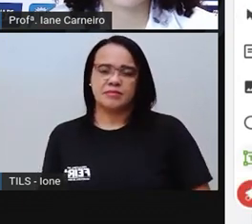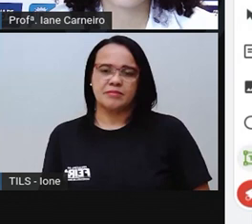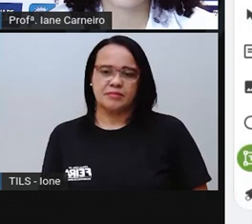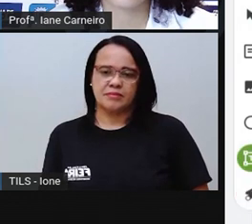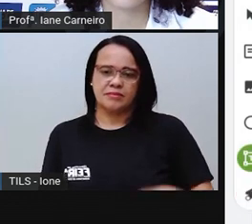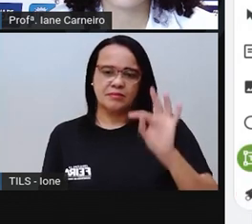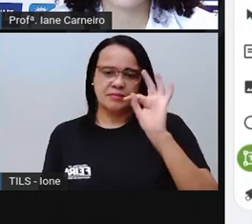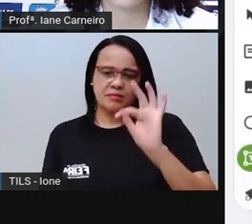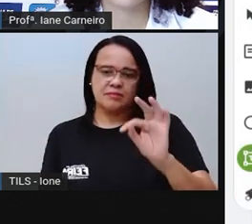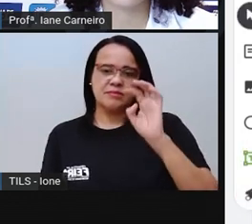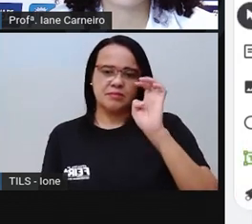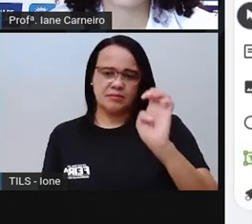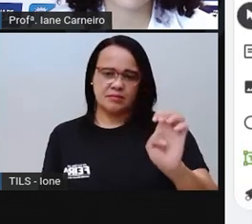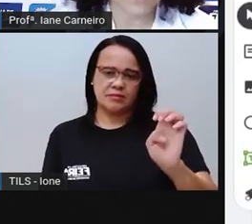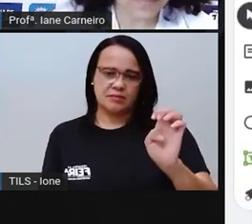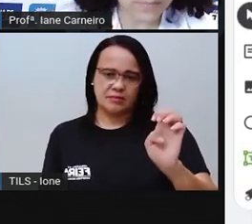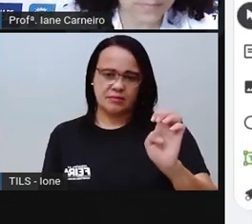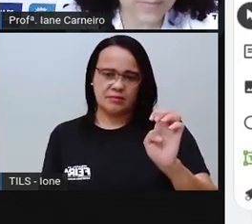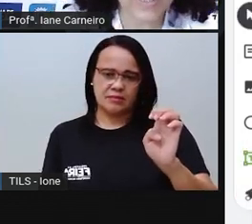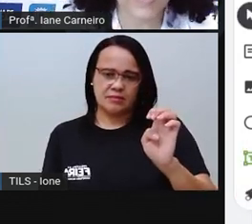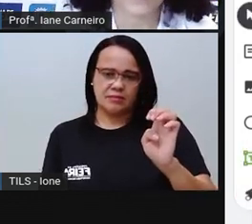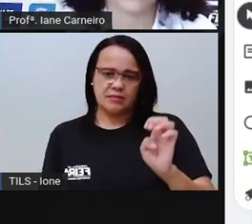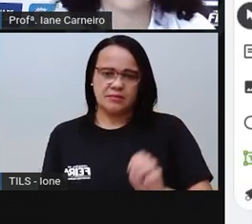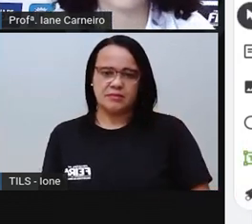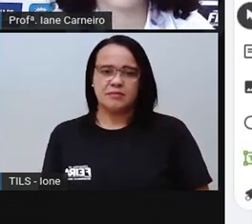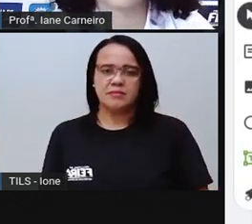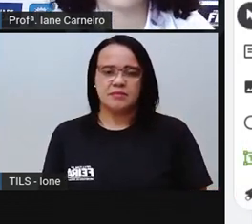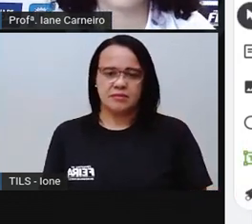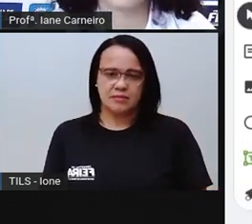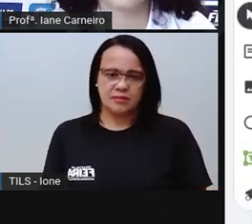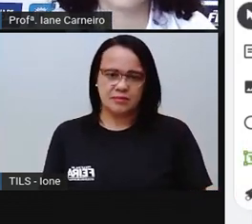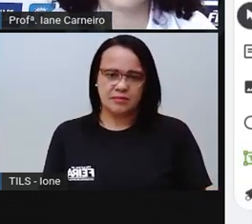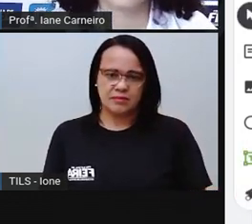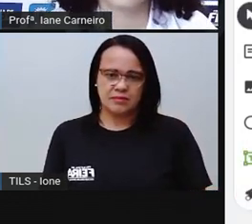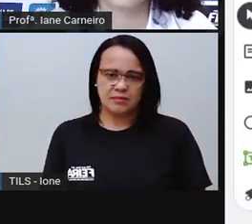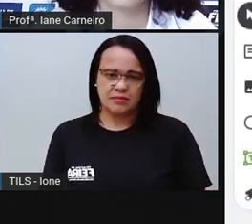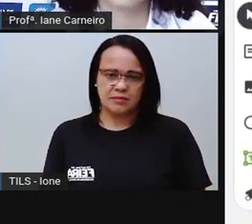Então, a prova vai colocar aqui, ó. T, E.